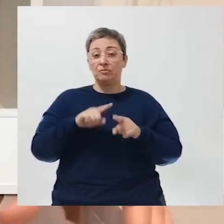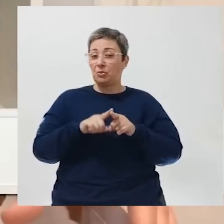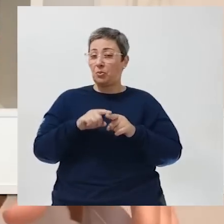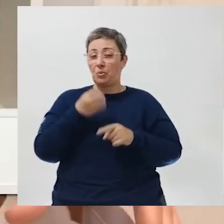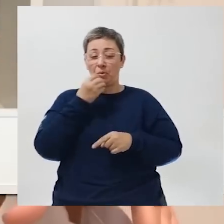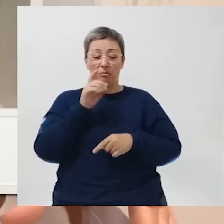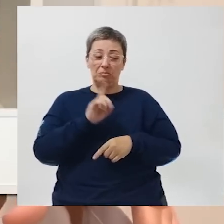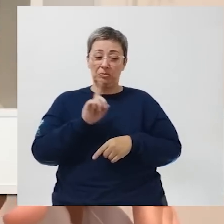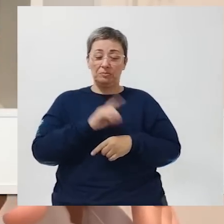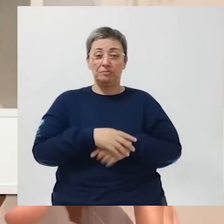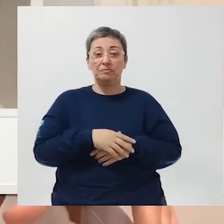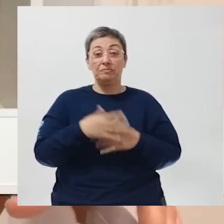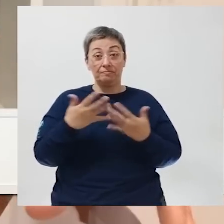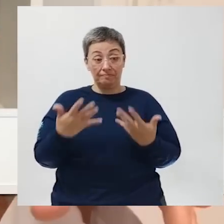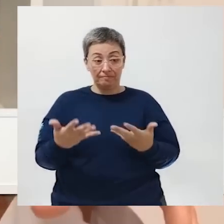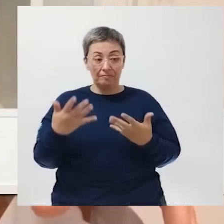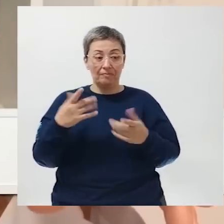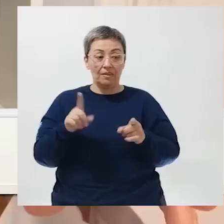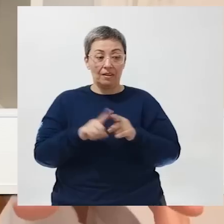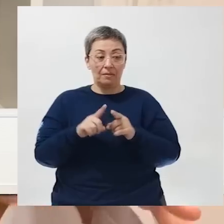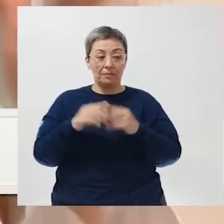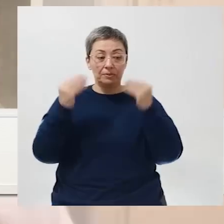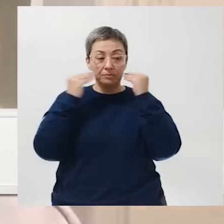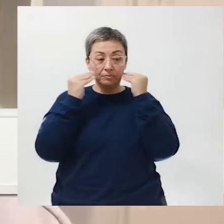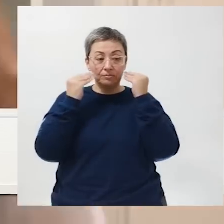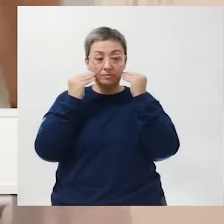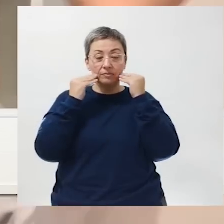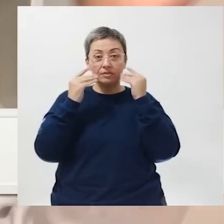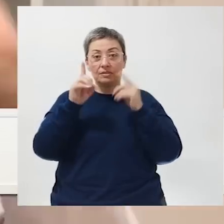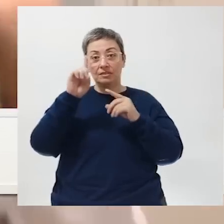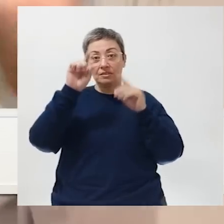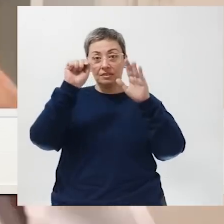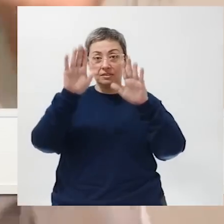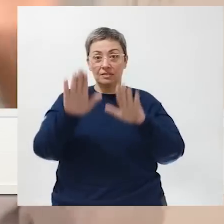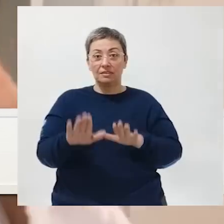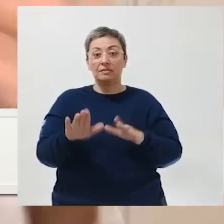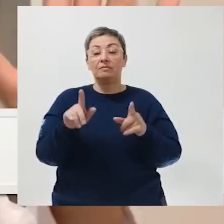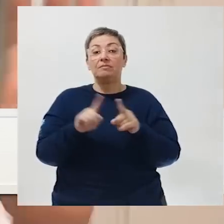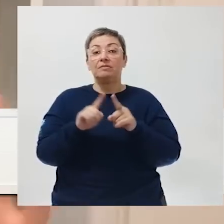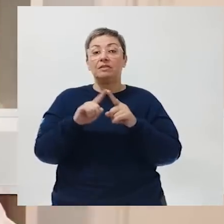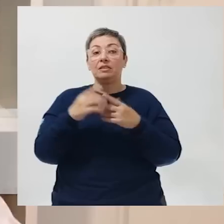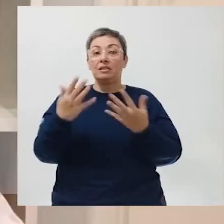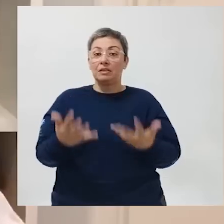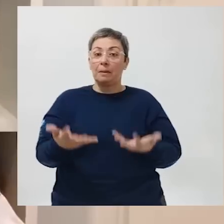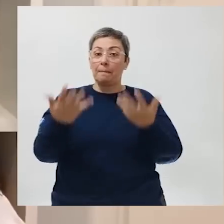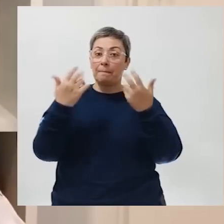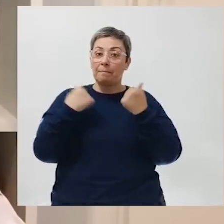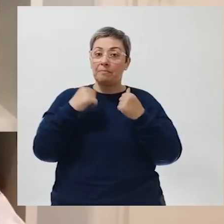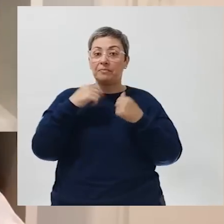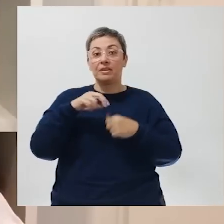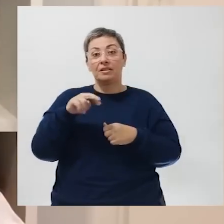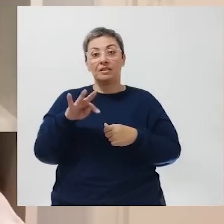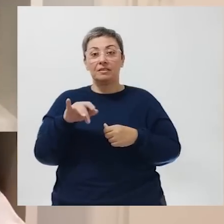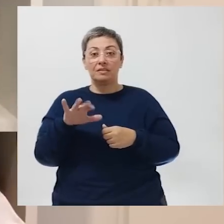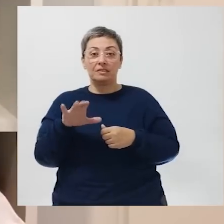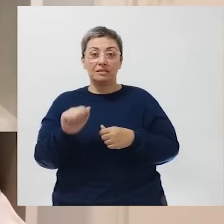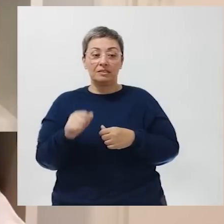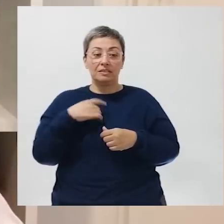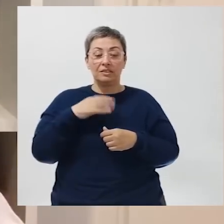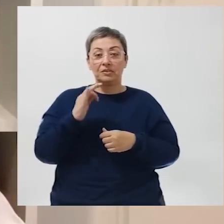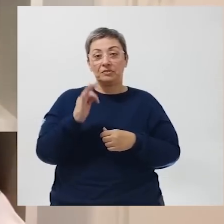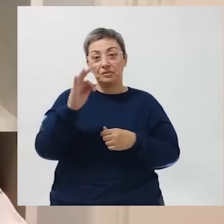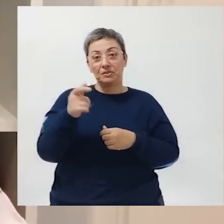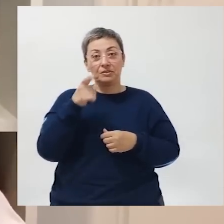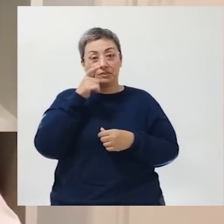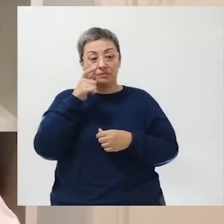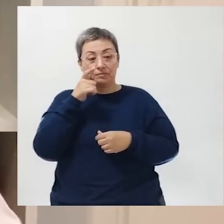ficar doente, ó, não tá com nada. Tá bom? Um beijo, que Deus abençoe vocês e que venham muitos